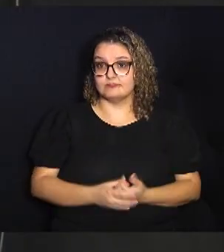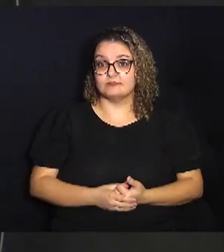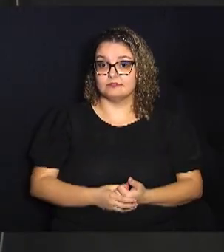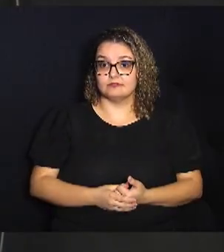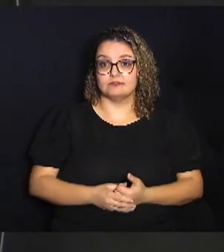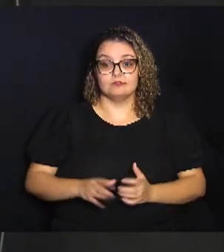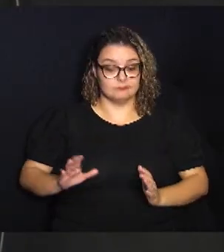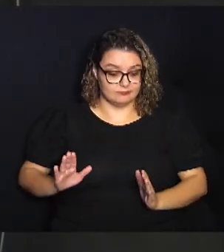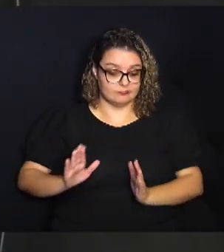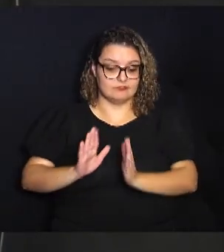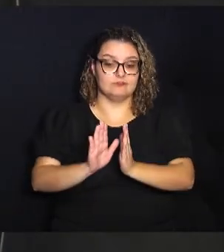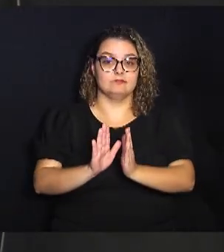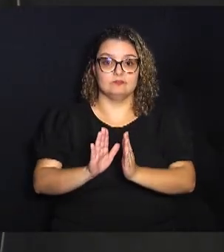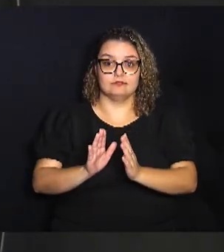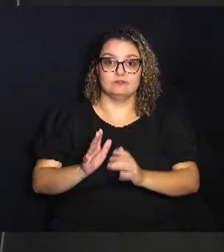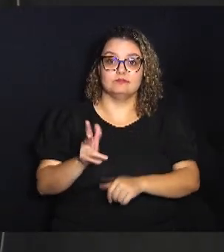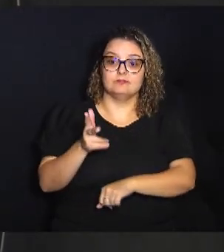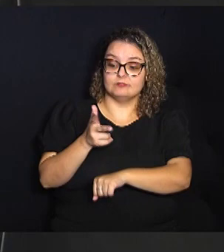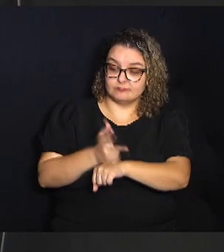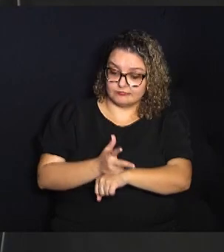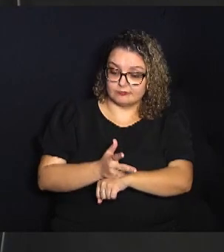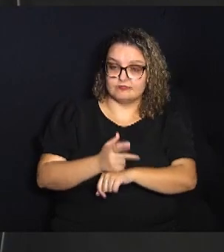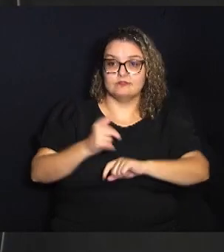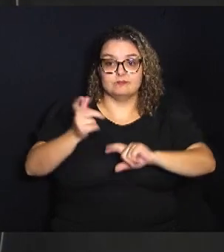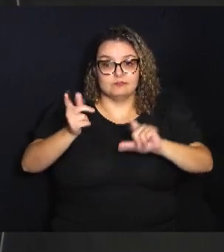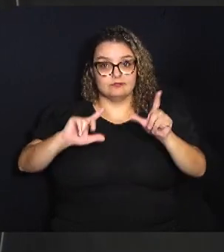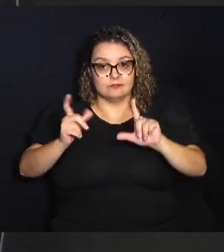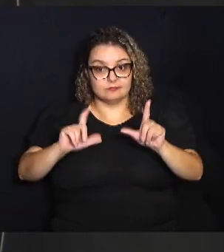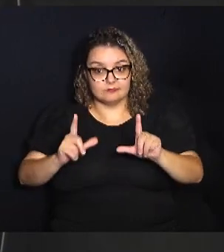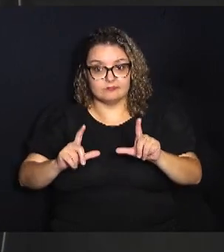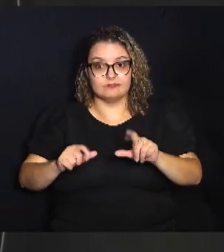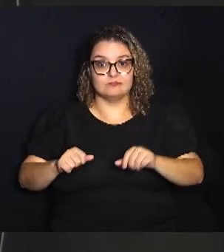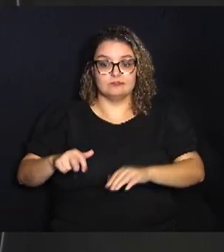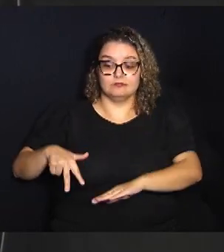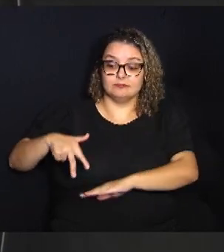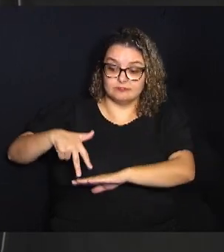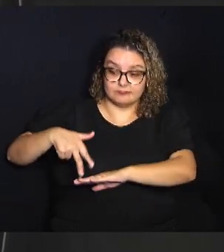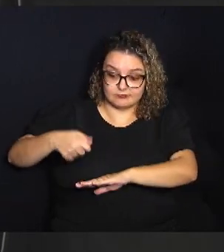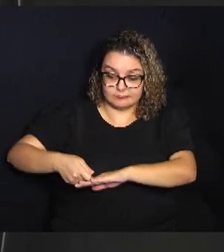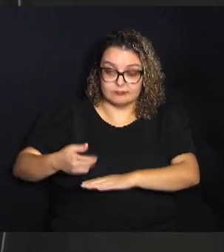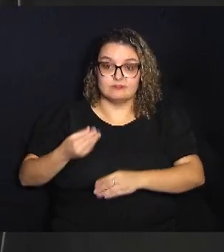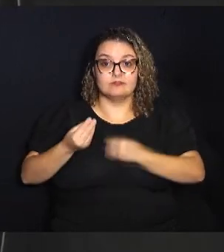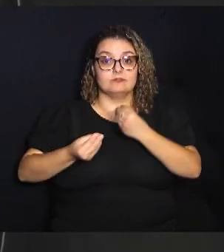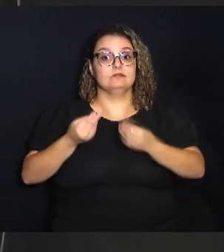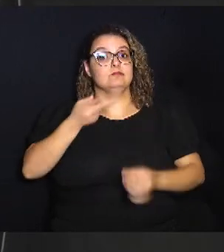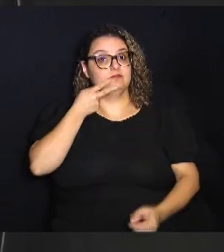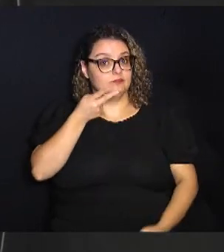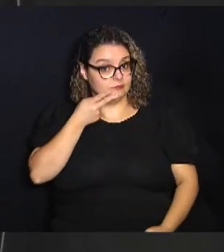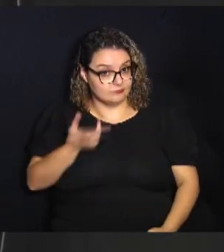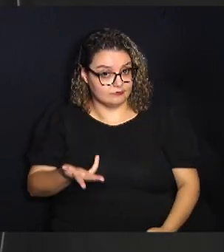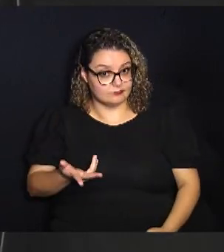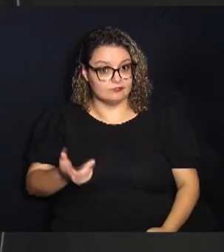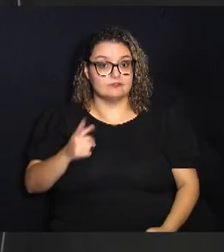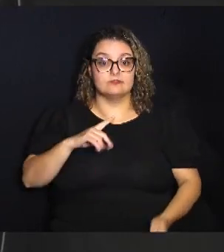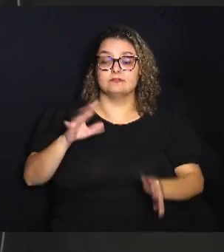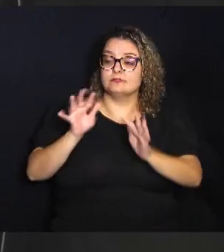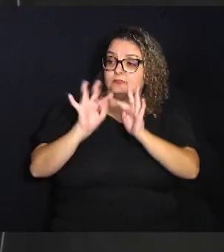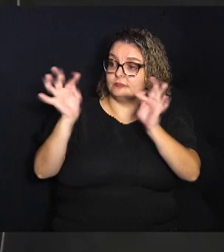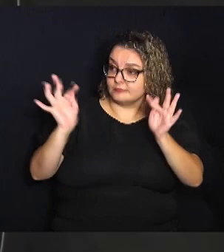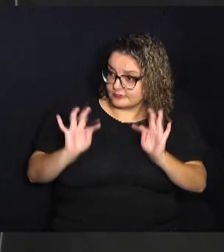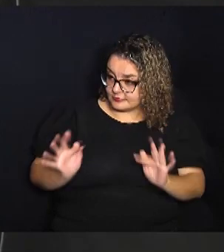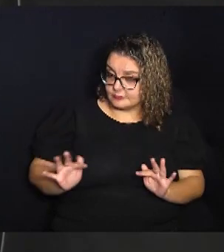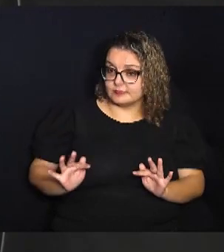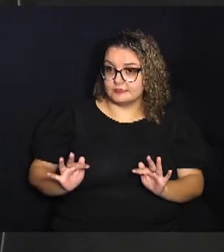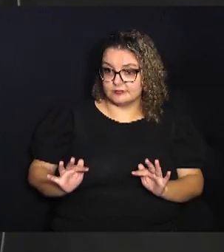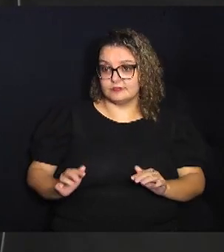frente de uma câmara de televisão, numa tribuna, como que você fala. Então eu tive a felicidade